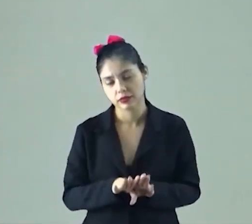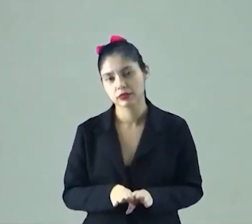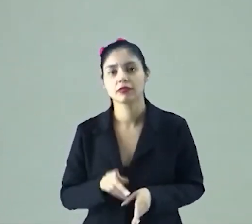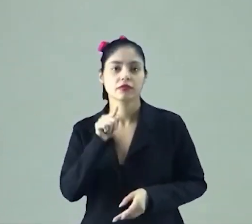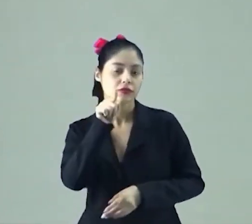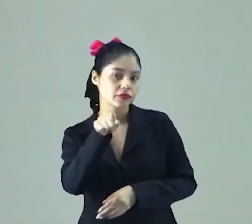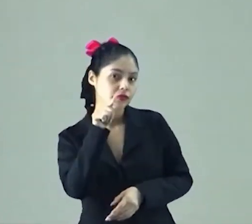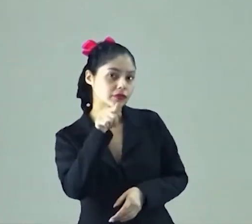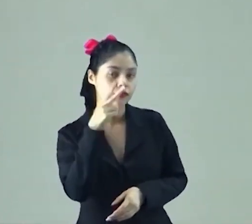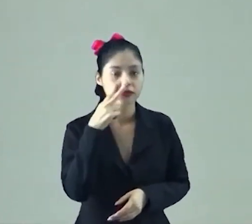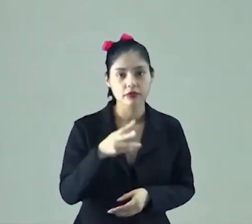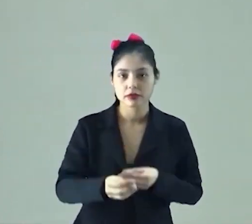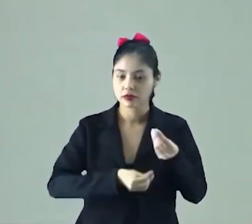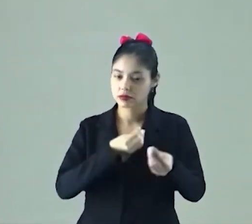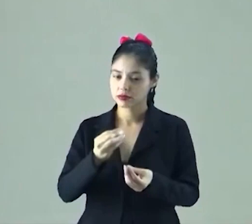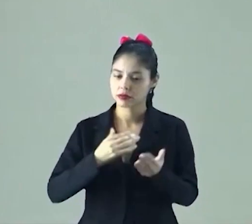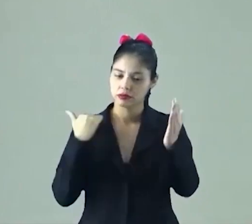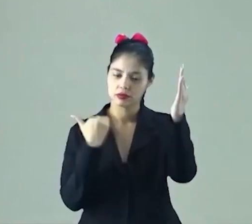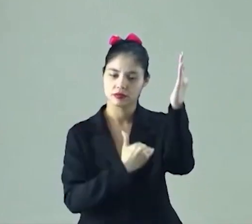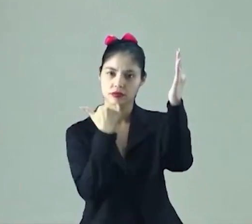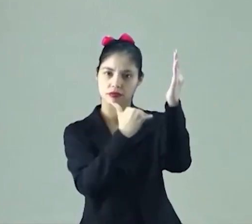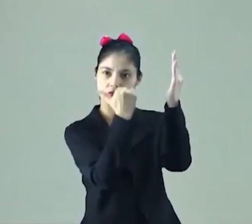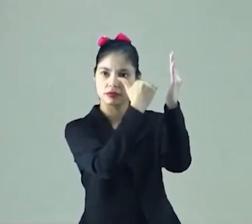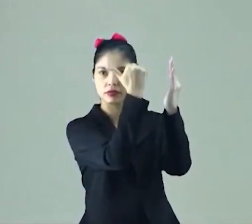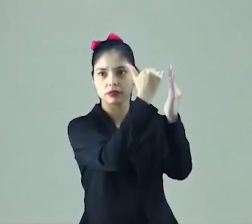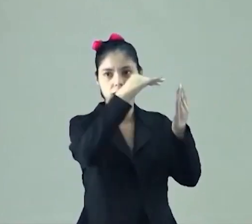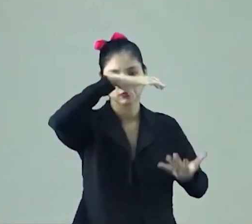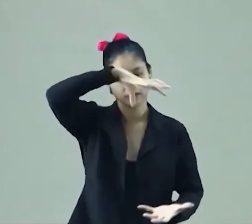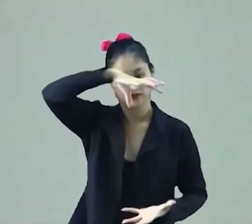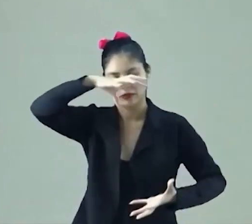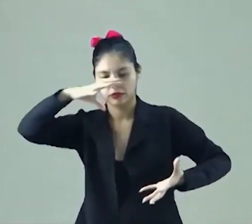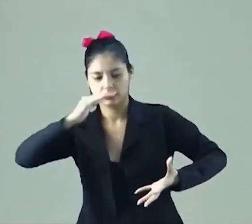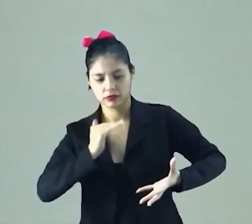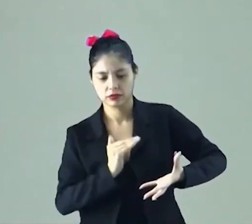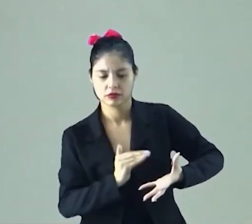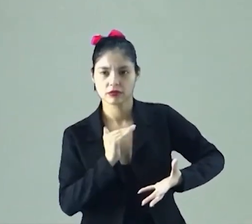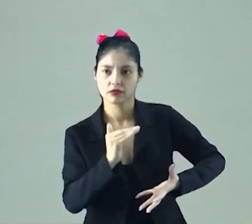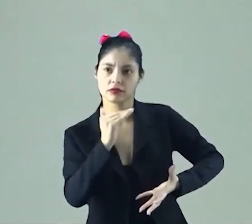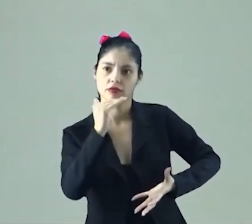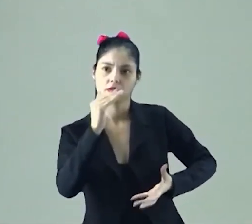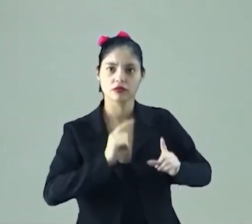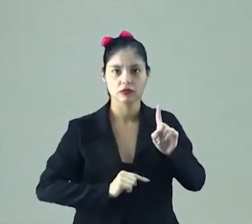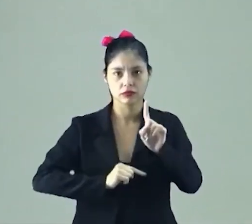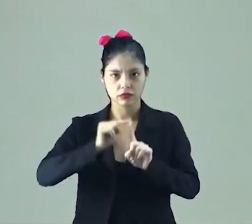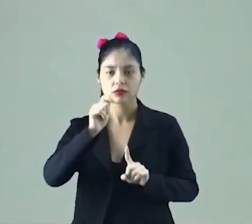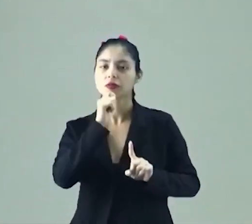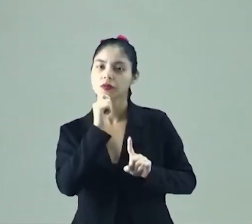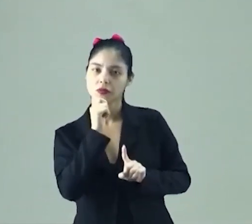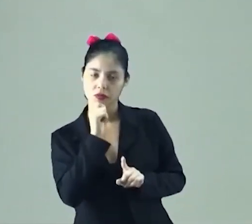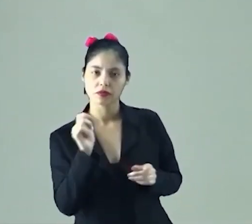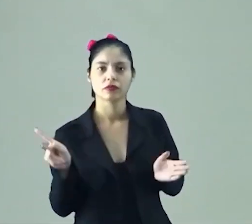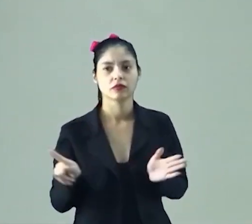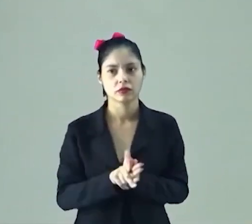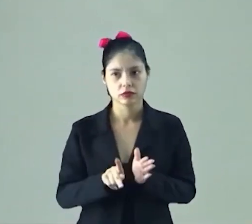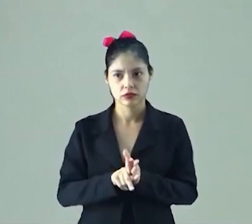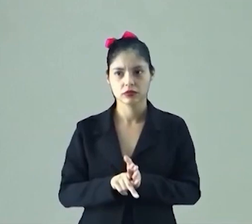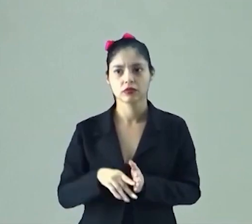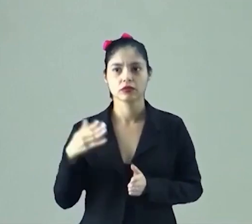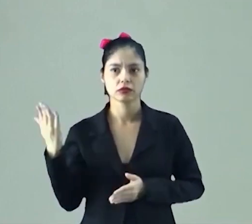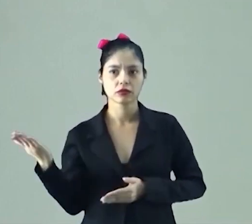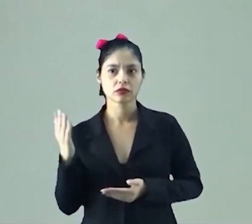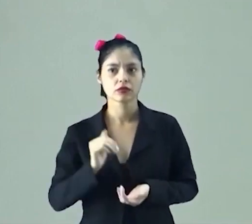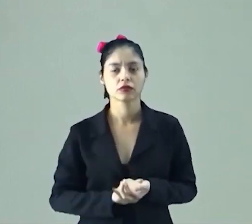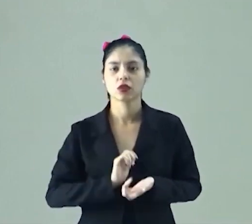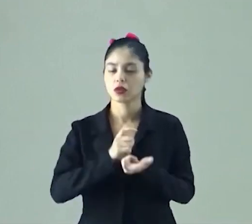Então, é para você ver como também as zonas de temperatura da Terra também vão influenciar na disposição. Inclusive, a gente fala